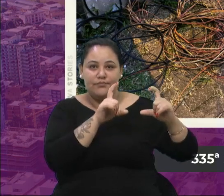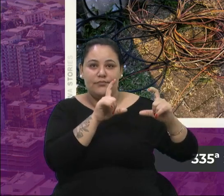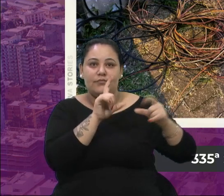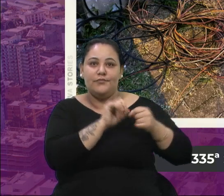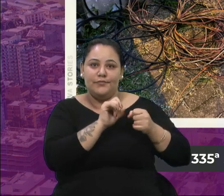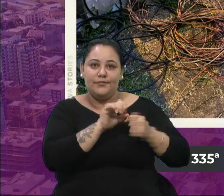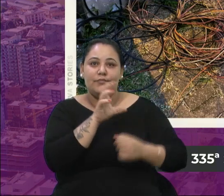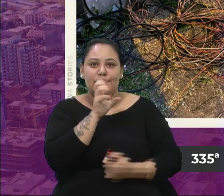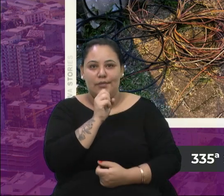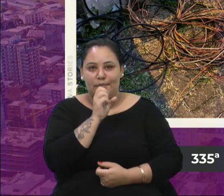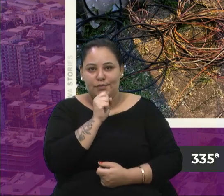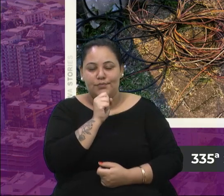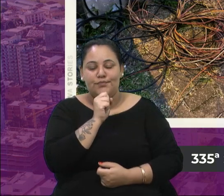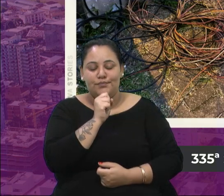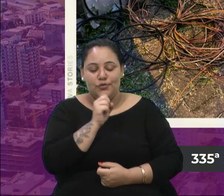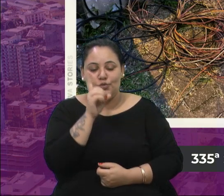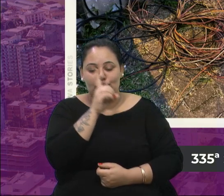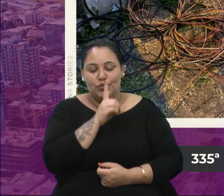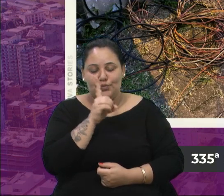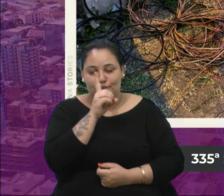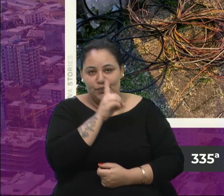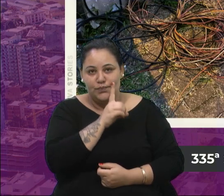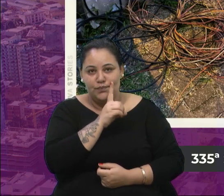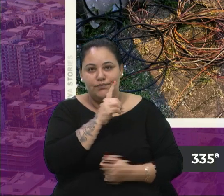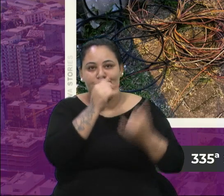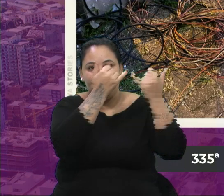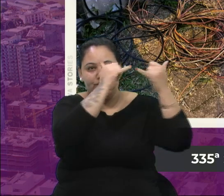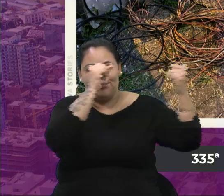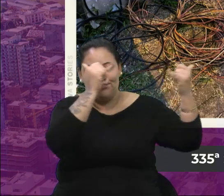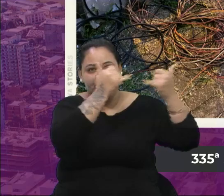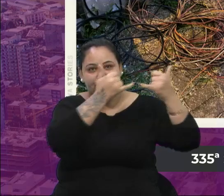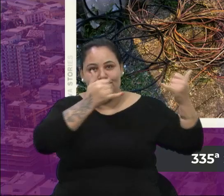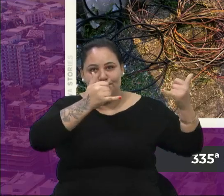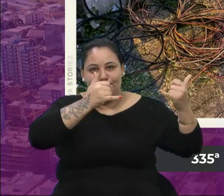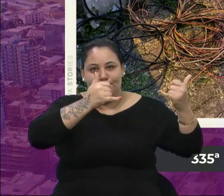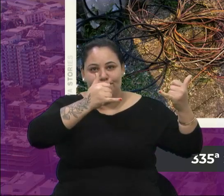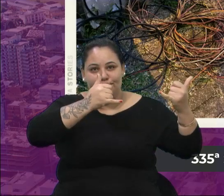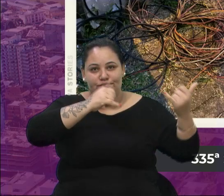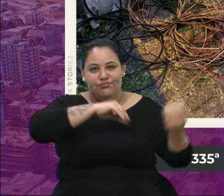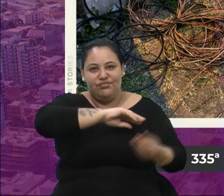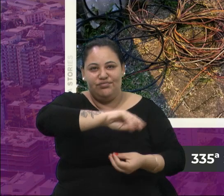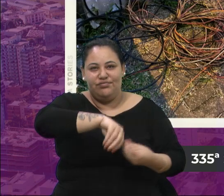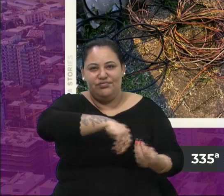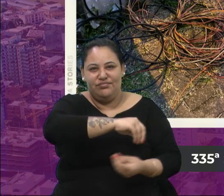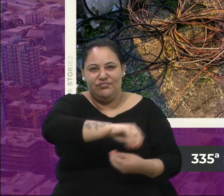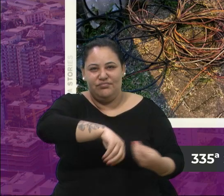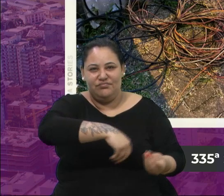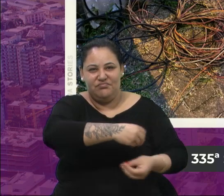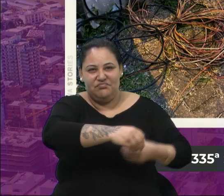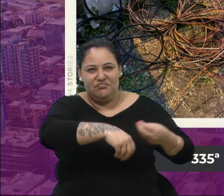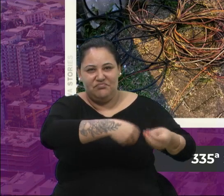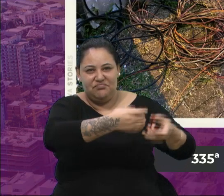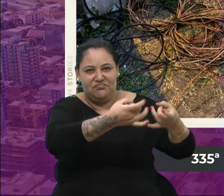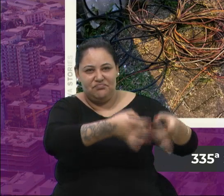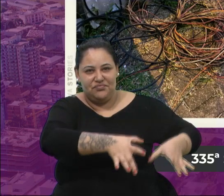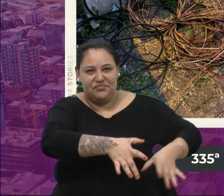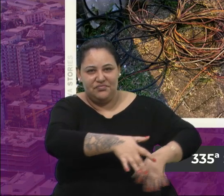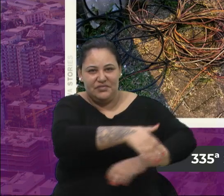de semana, né? Os fios, o quanto está ali no meio da rua,